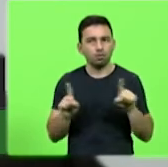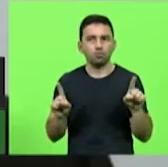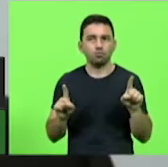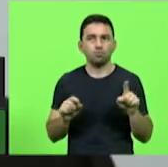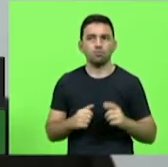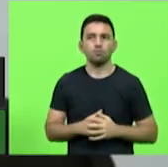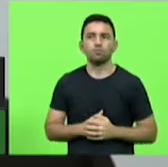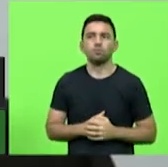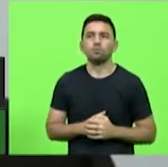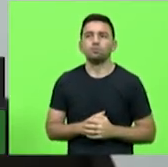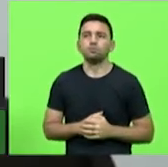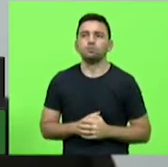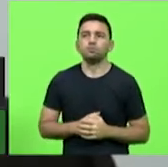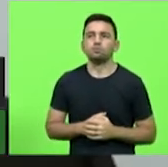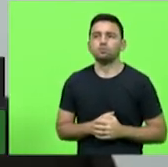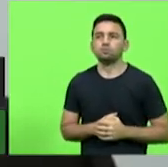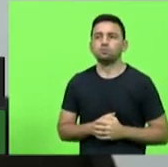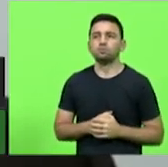Oi?